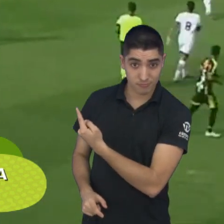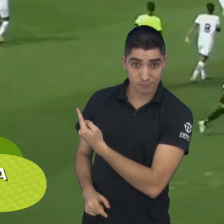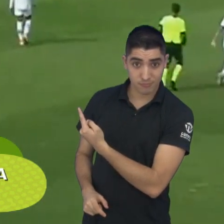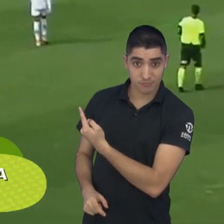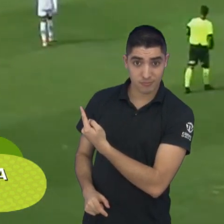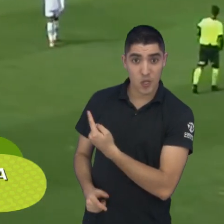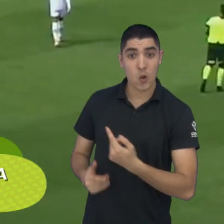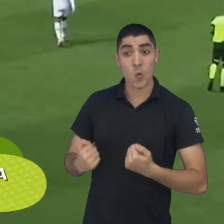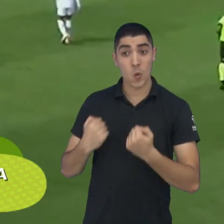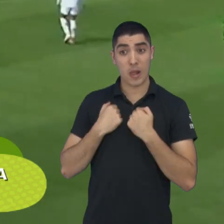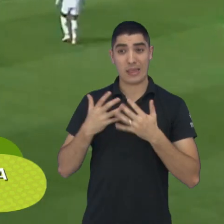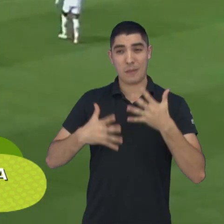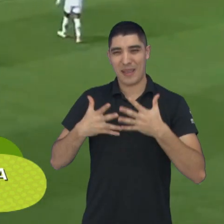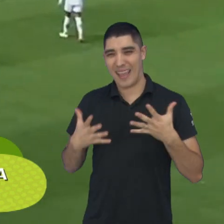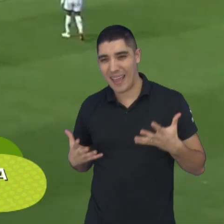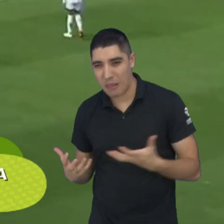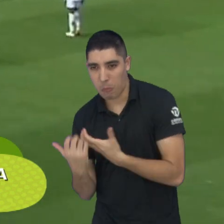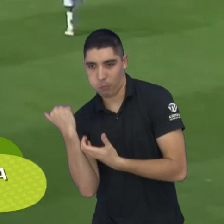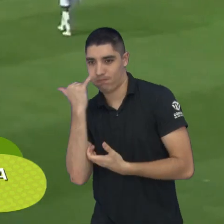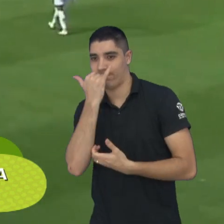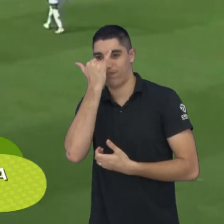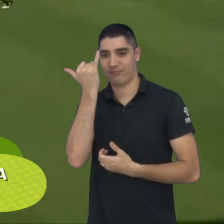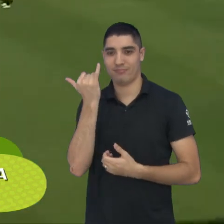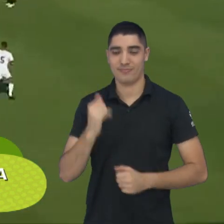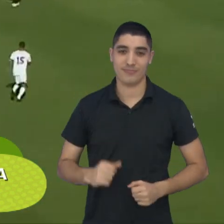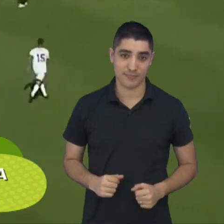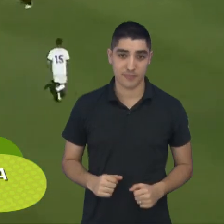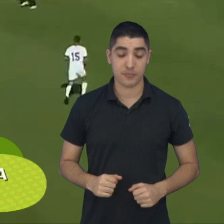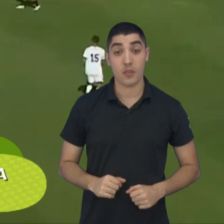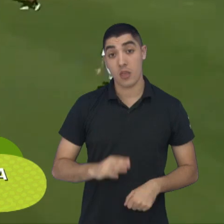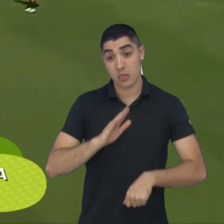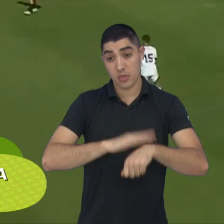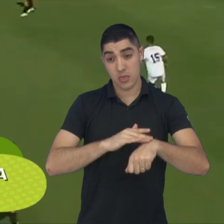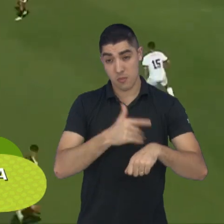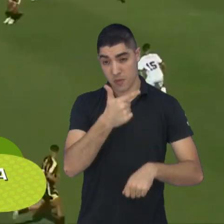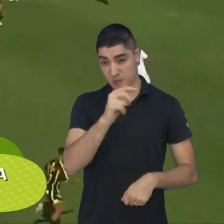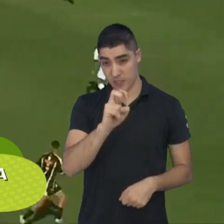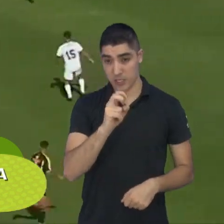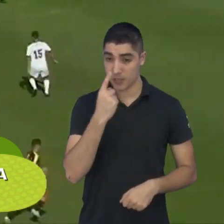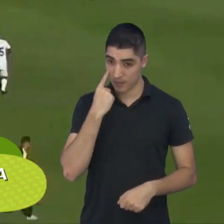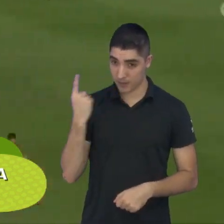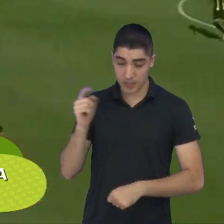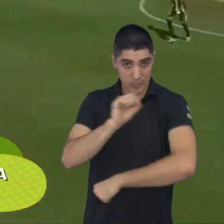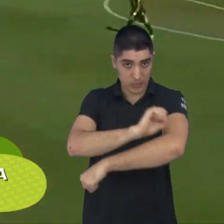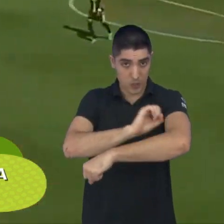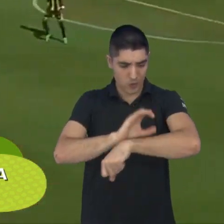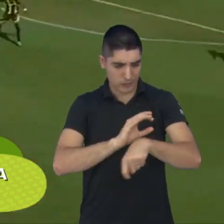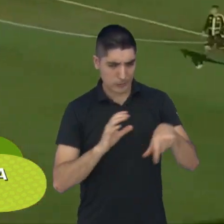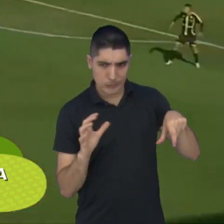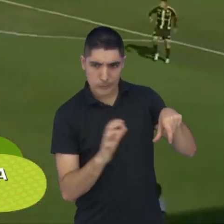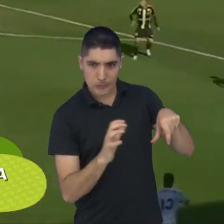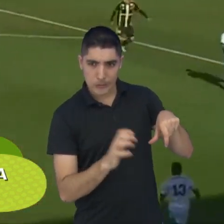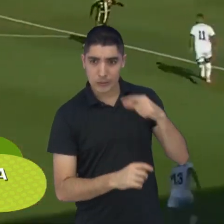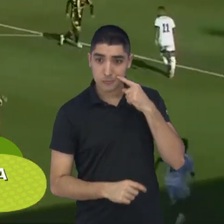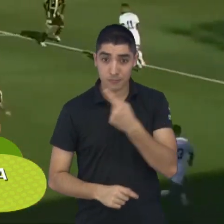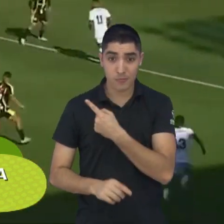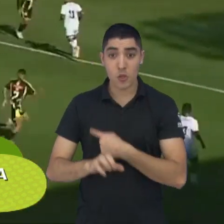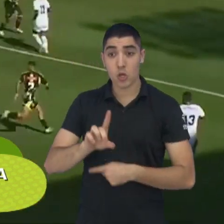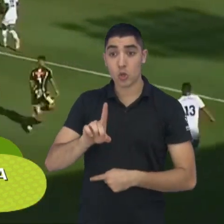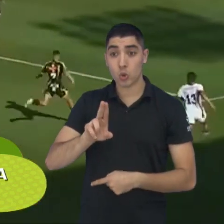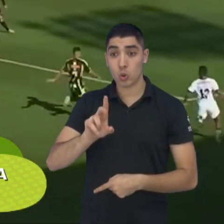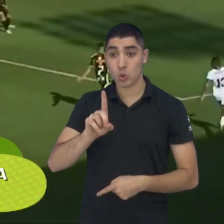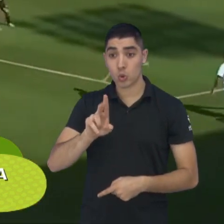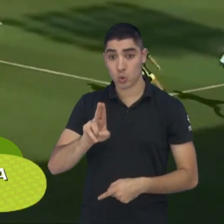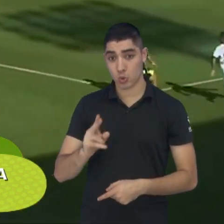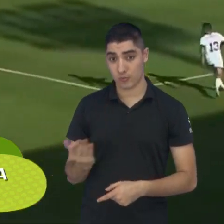se atrapalhou cedendo escanteio para o Tigre. Aos 25, São Carlense no ataque, Dudu dominou na intermediária e